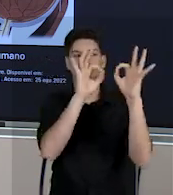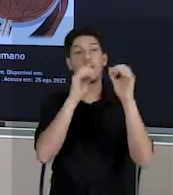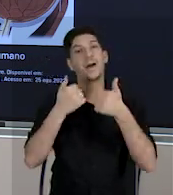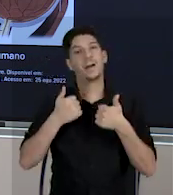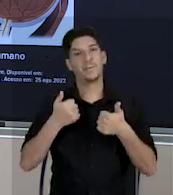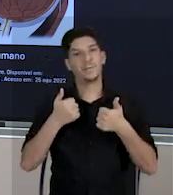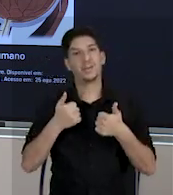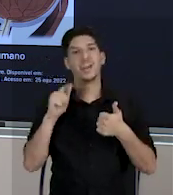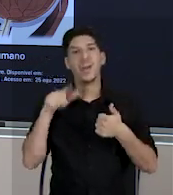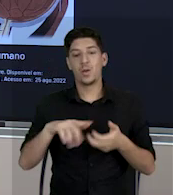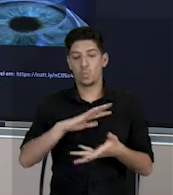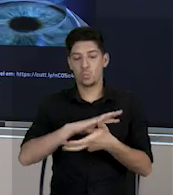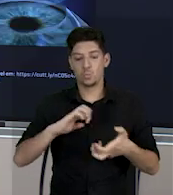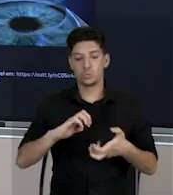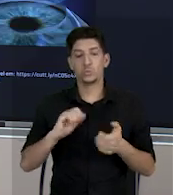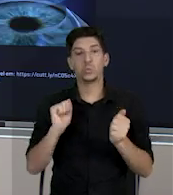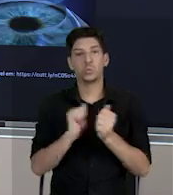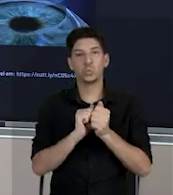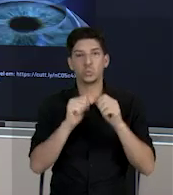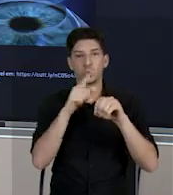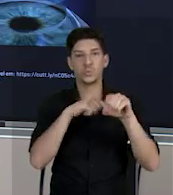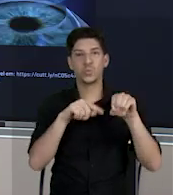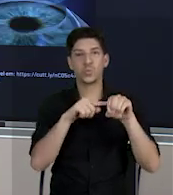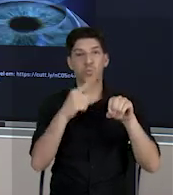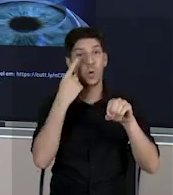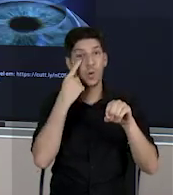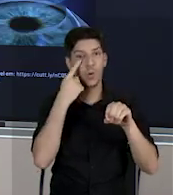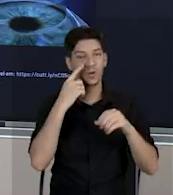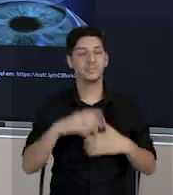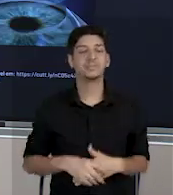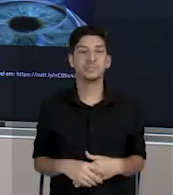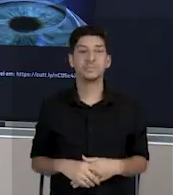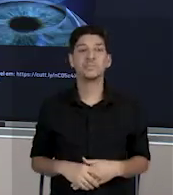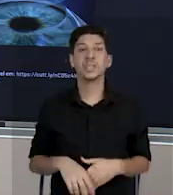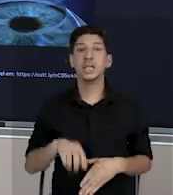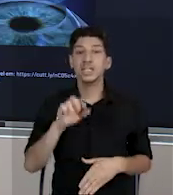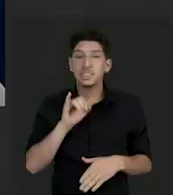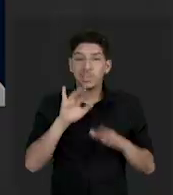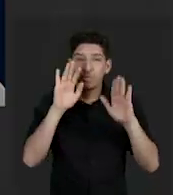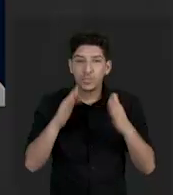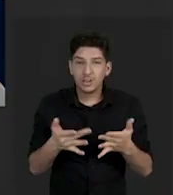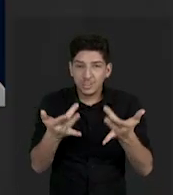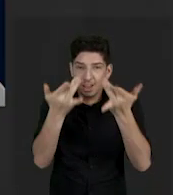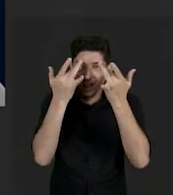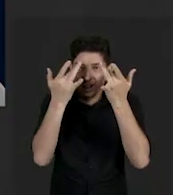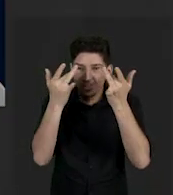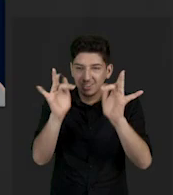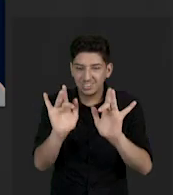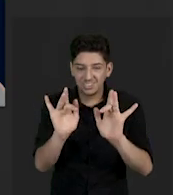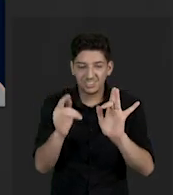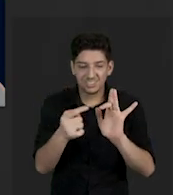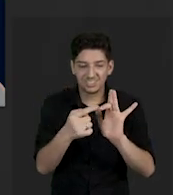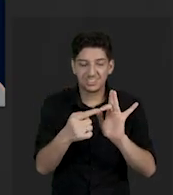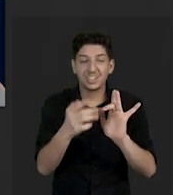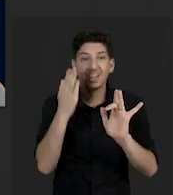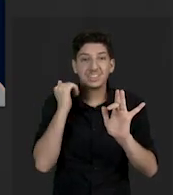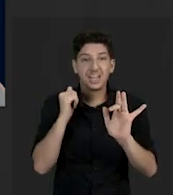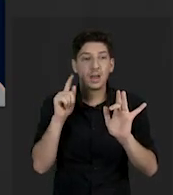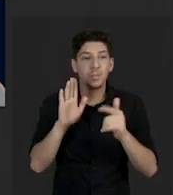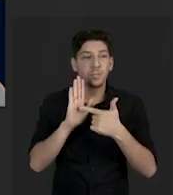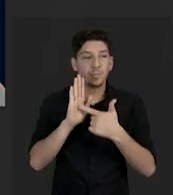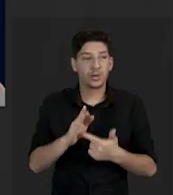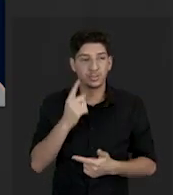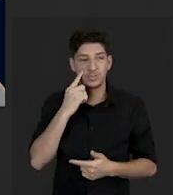ao nosso globo ocular. Então, a gente olhando especificamente para as lentes, olha só, essa figura aqui nos